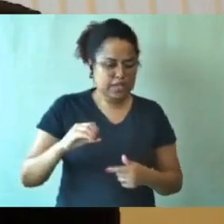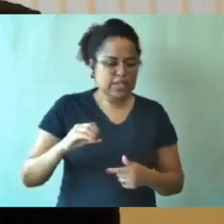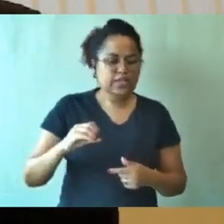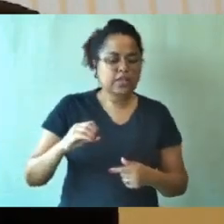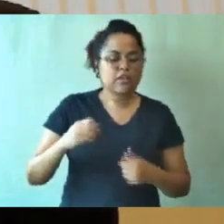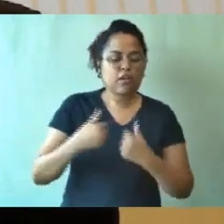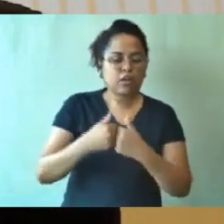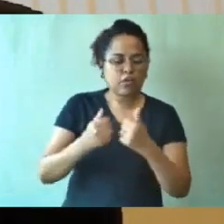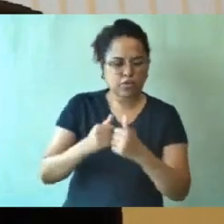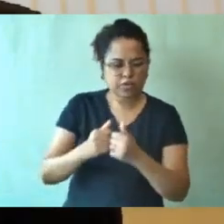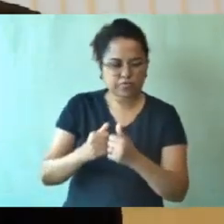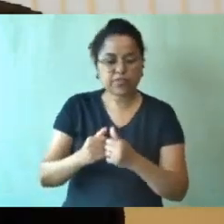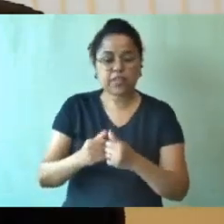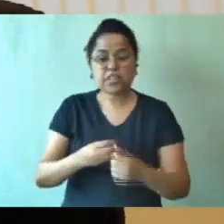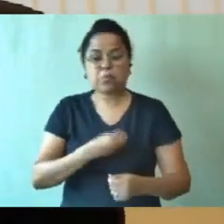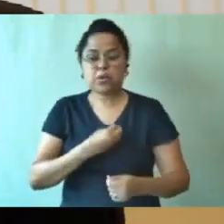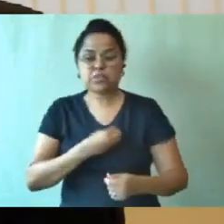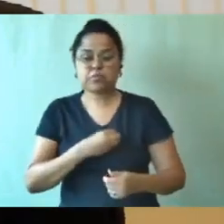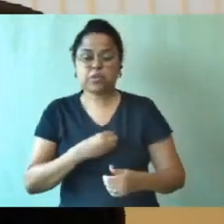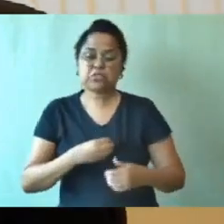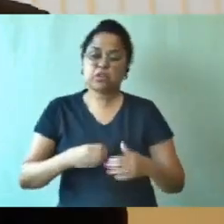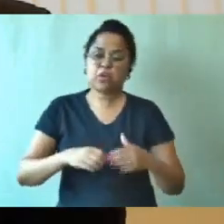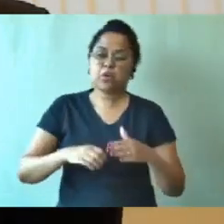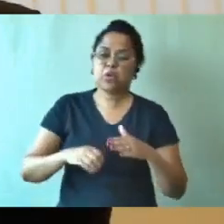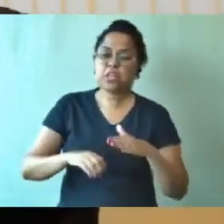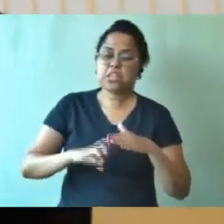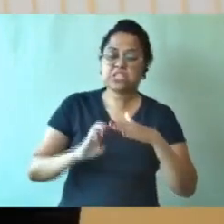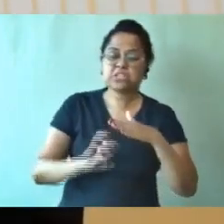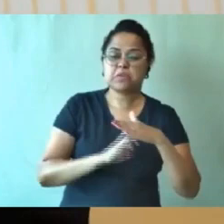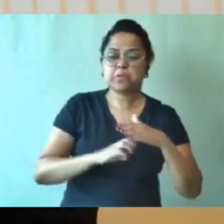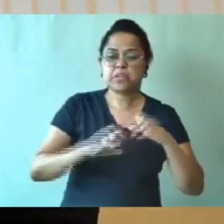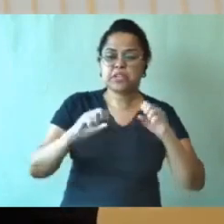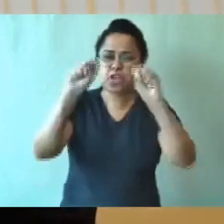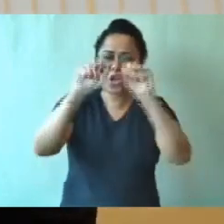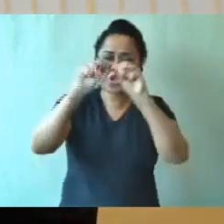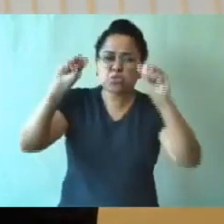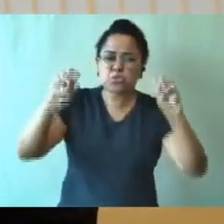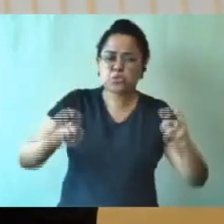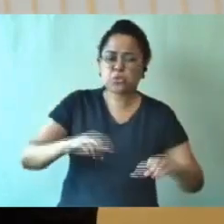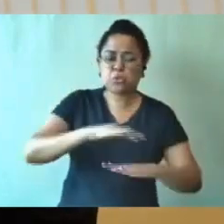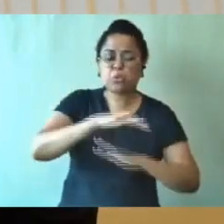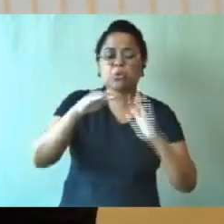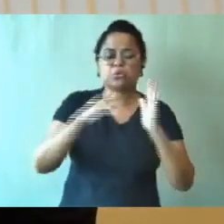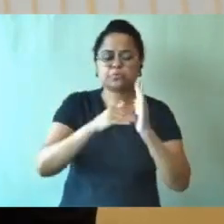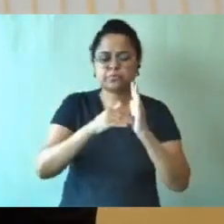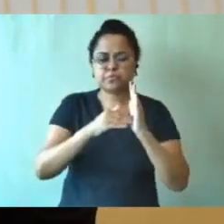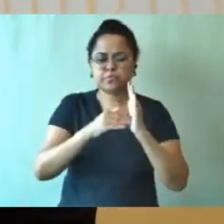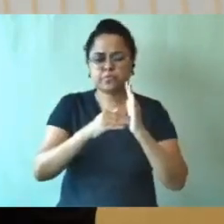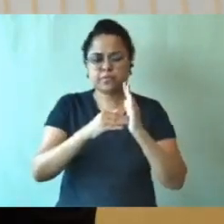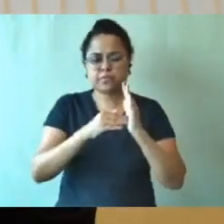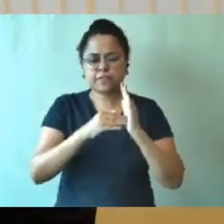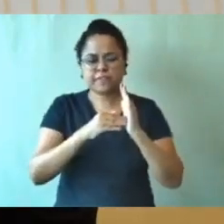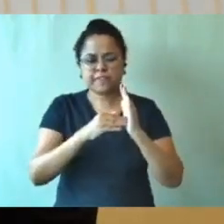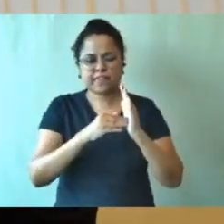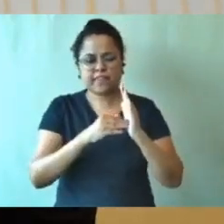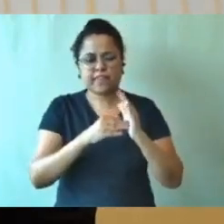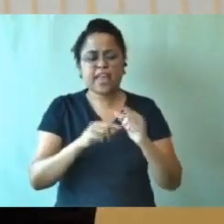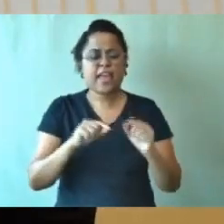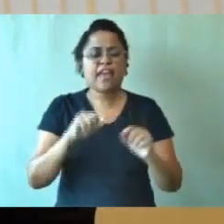proporcional à participação das empresas no sistema inteiro. Tá. Mas certo? Quem vai lá agora, na Scania, na Volvo, sei lá qual que